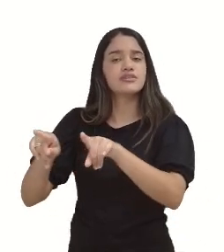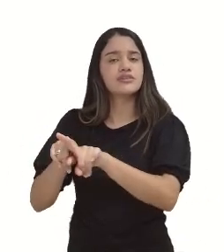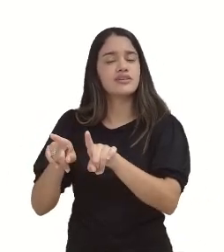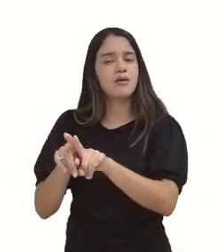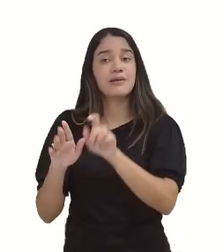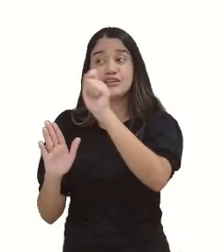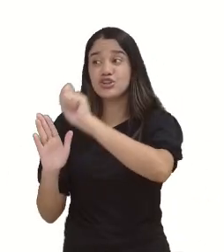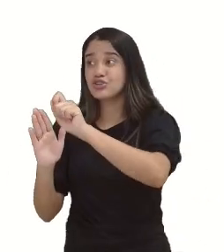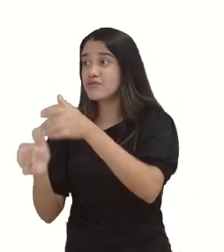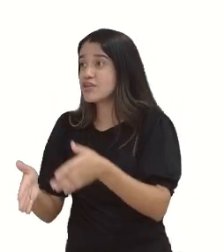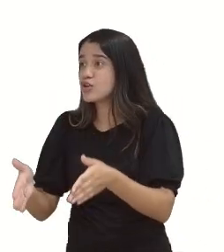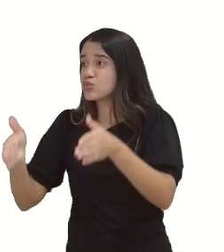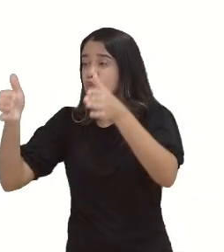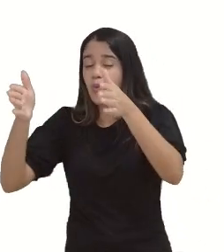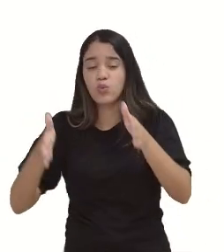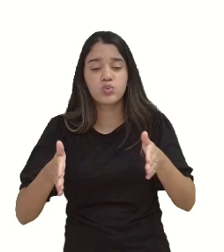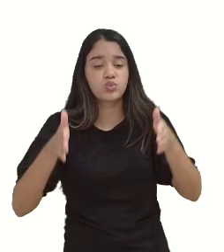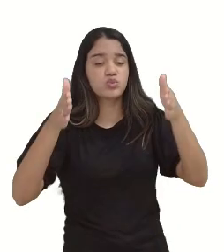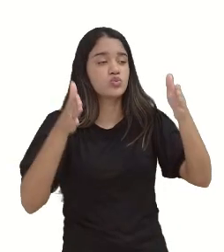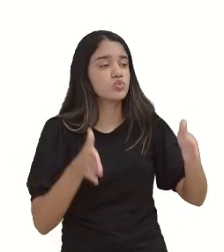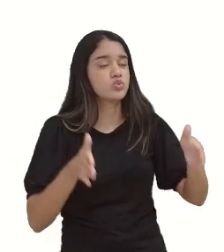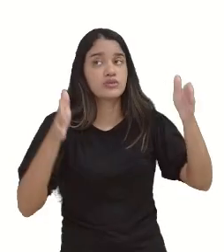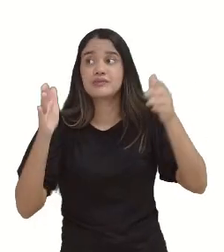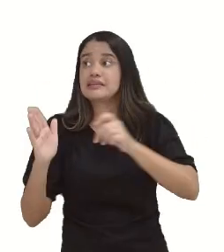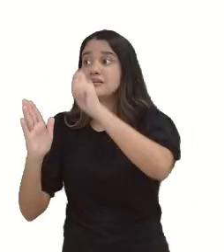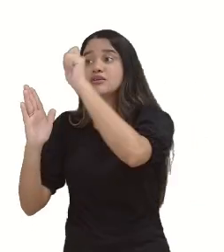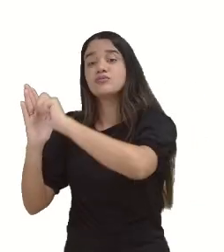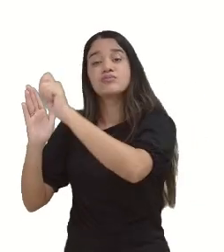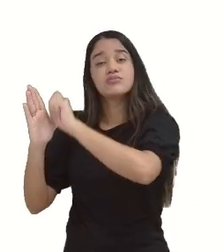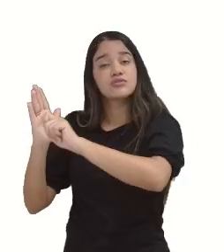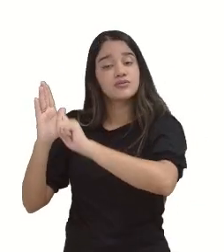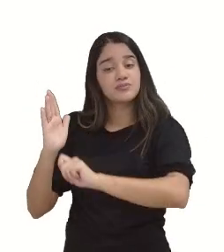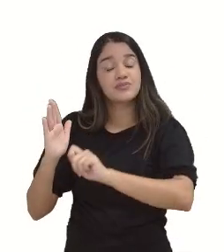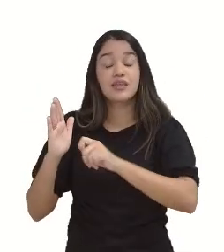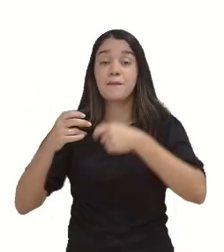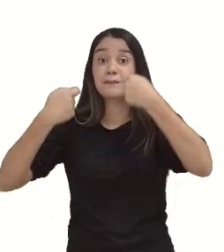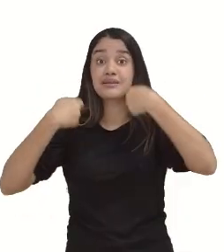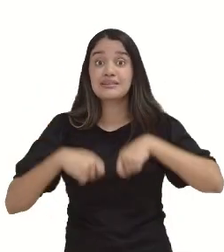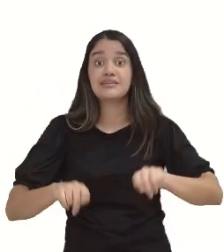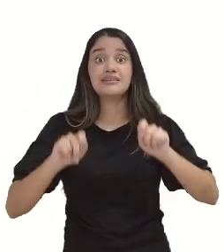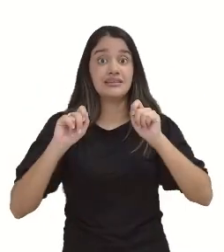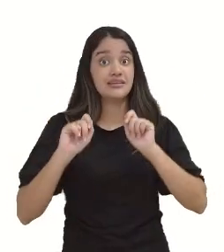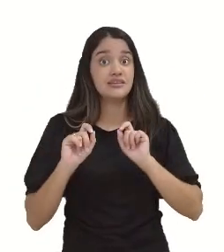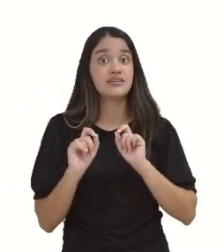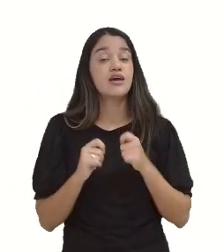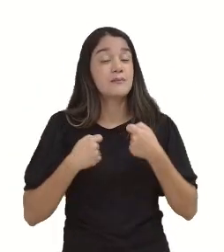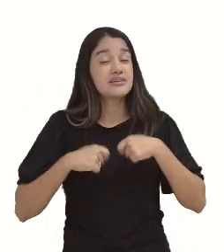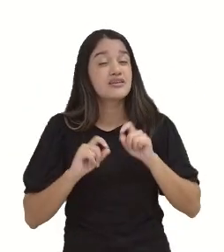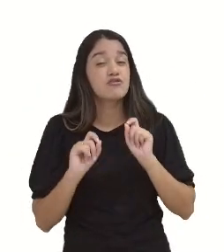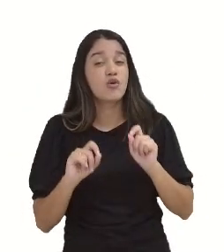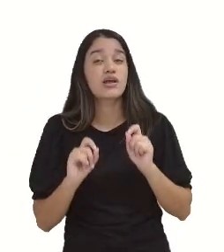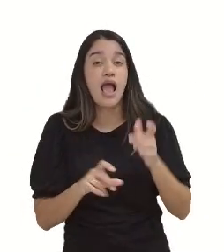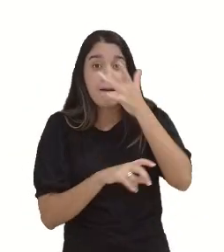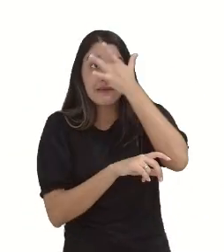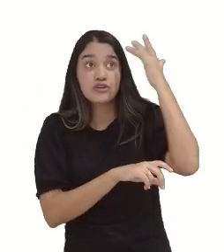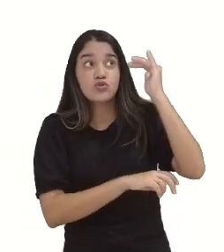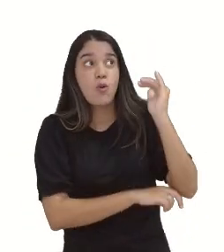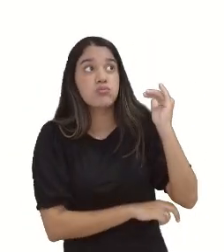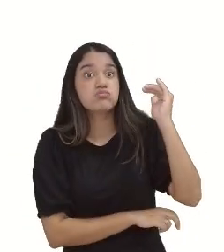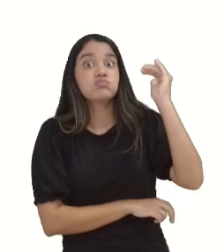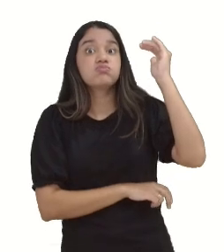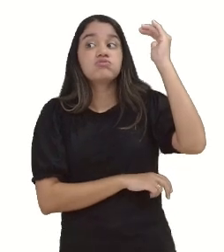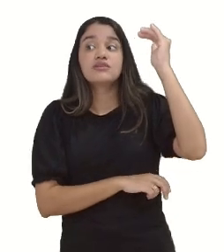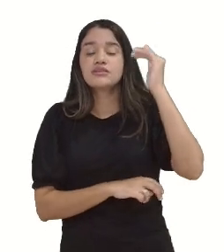escrevia bem no alto. Era preciso ser grande para ler, ou aproveitar quando não tinha ninguém em